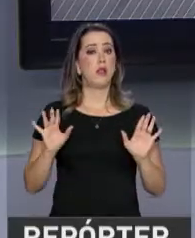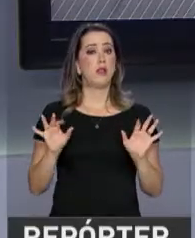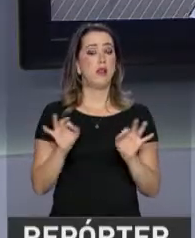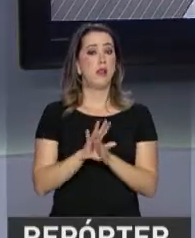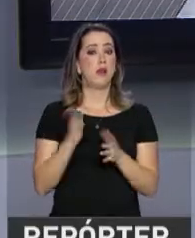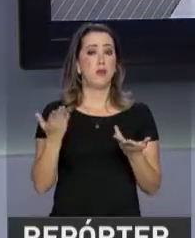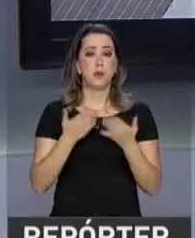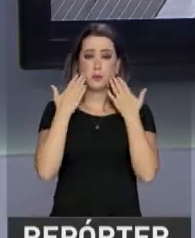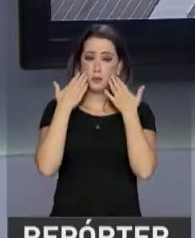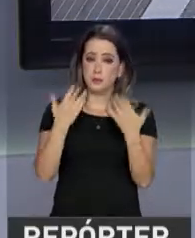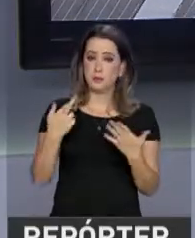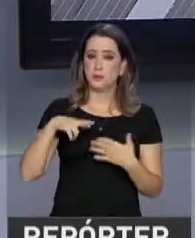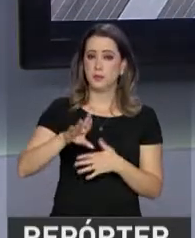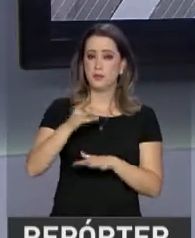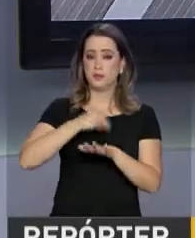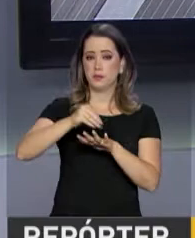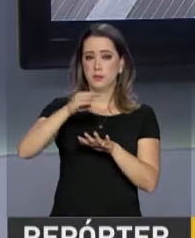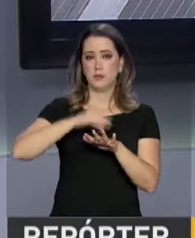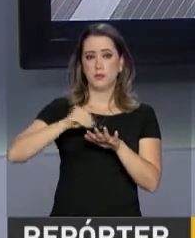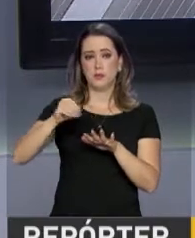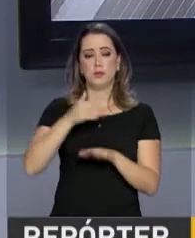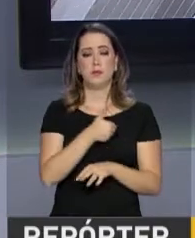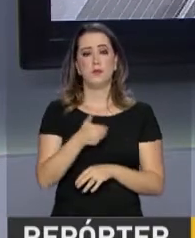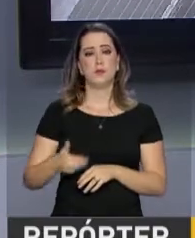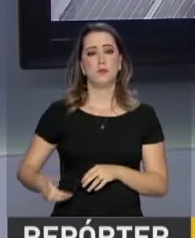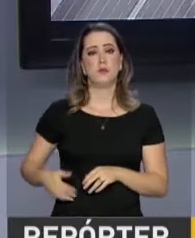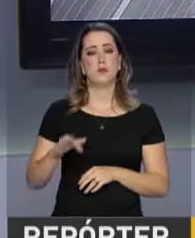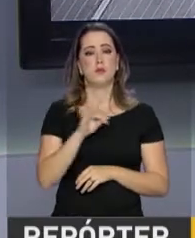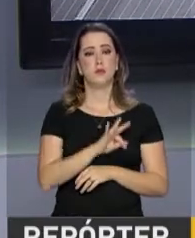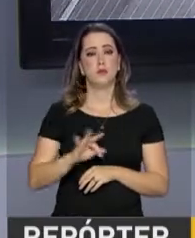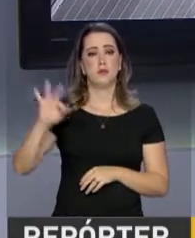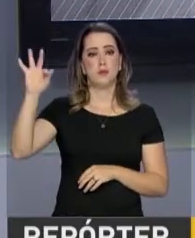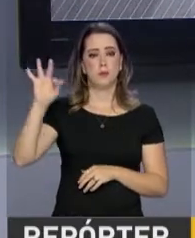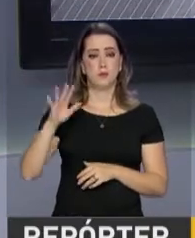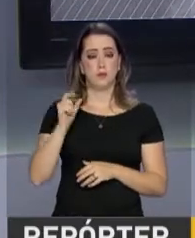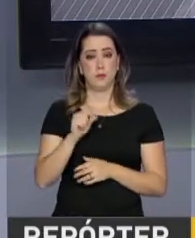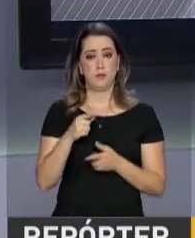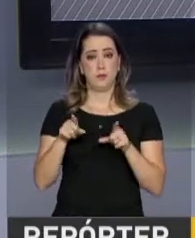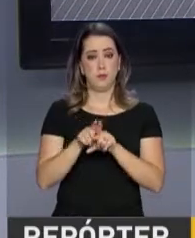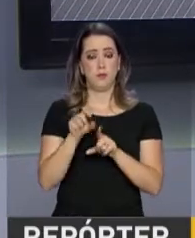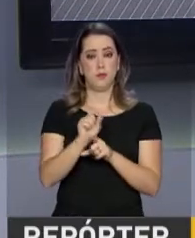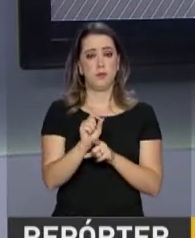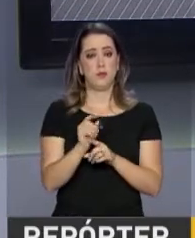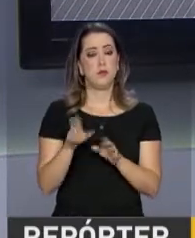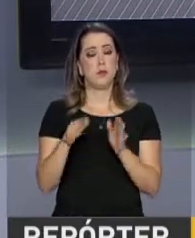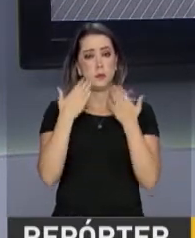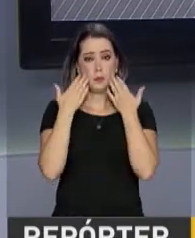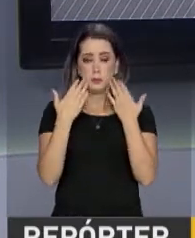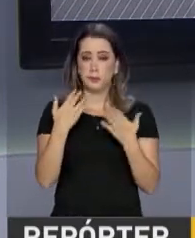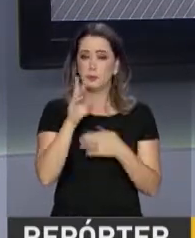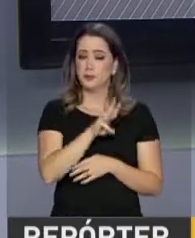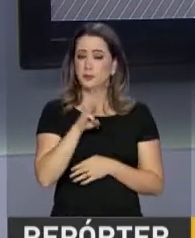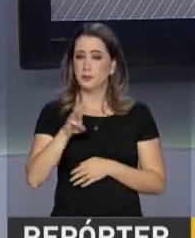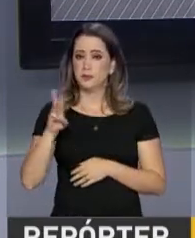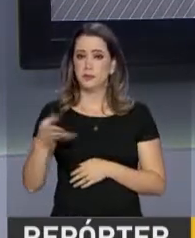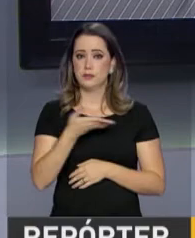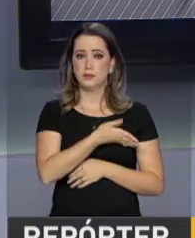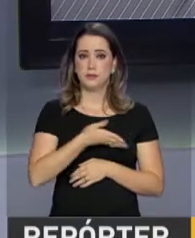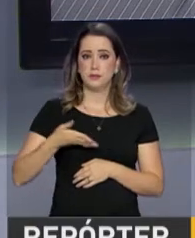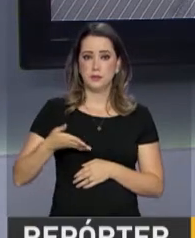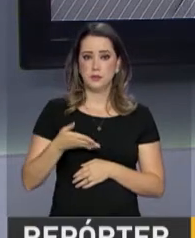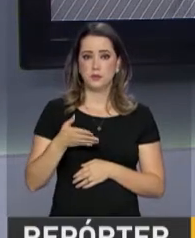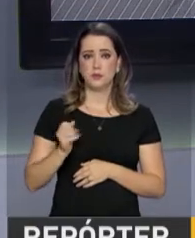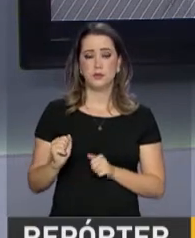agora essa edição do Repórter NBR. Você pode rever as nossas reportagens no YouTube. A nossa programação também está disponível na página da NBR